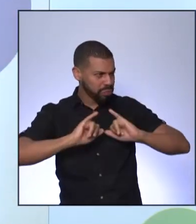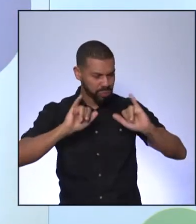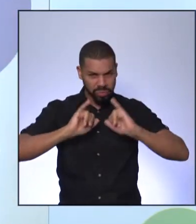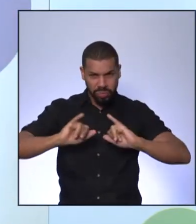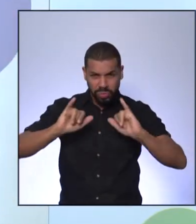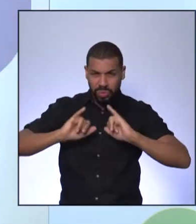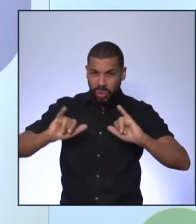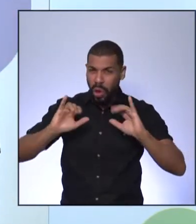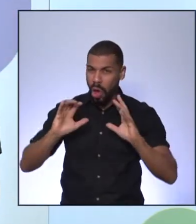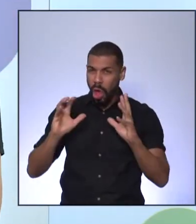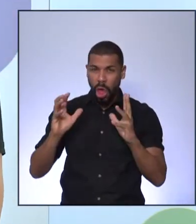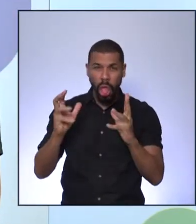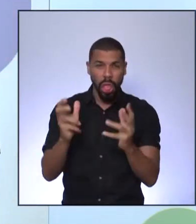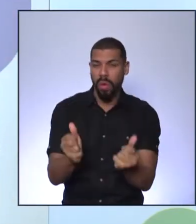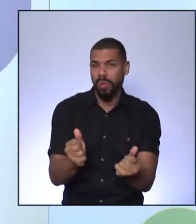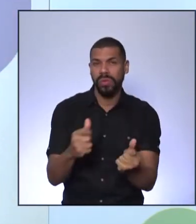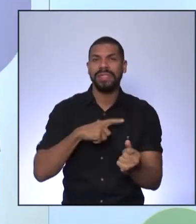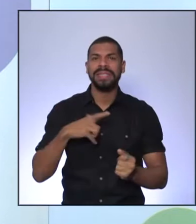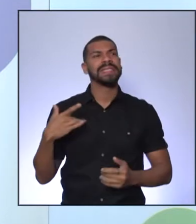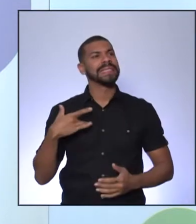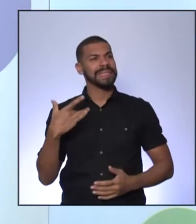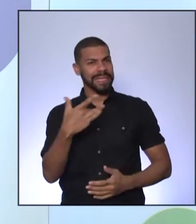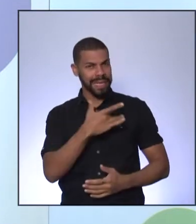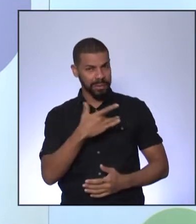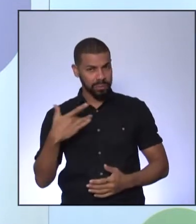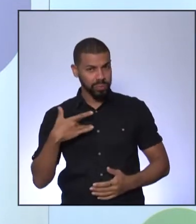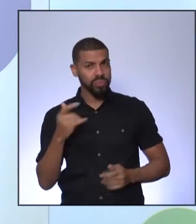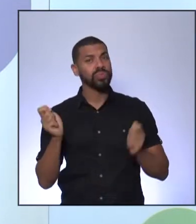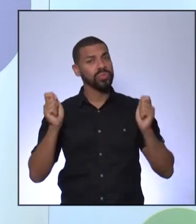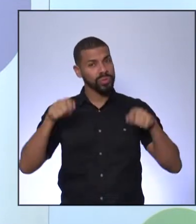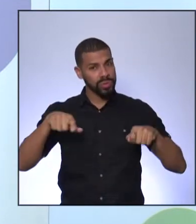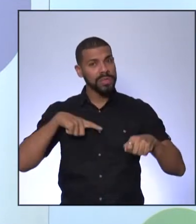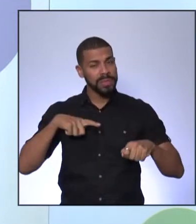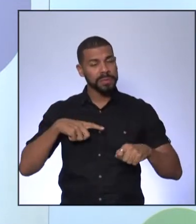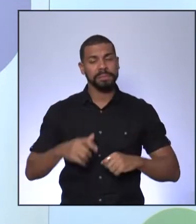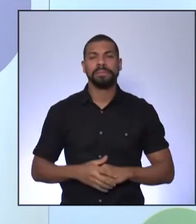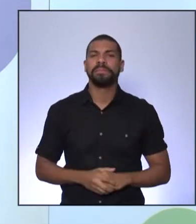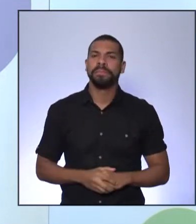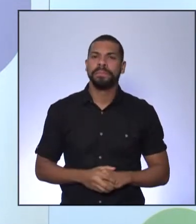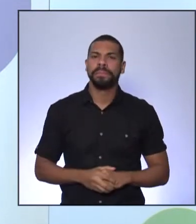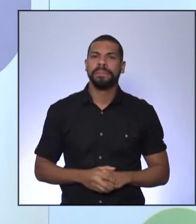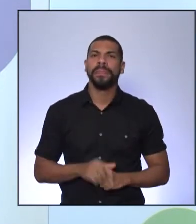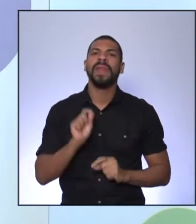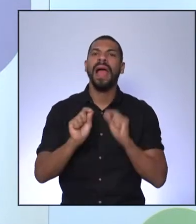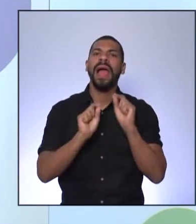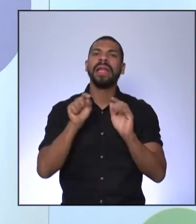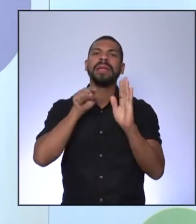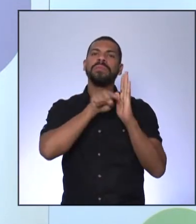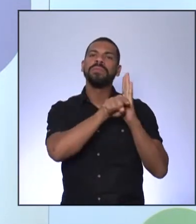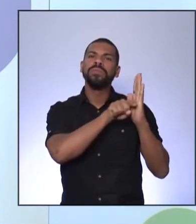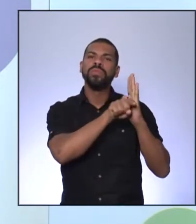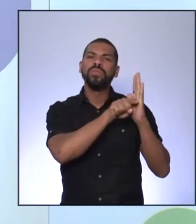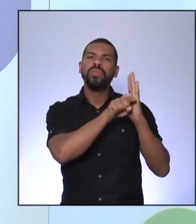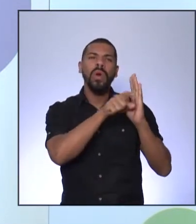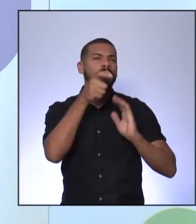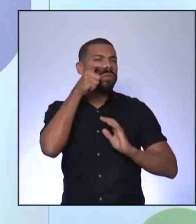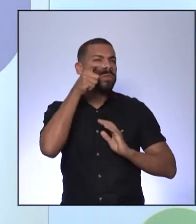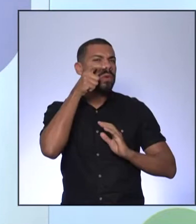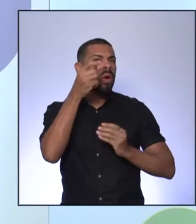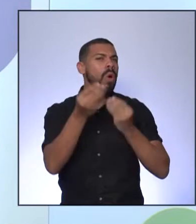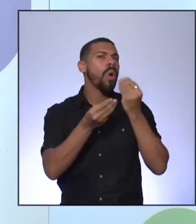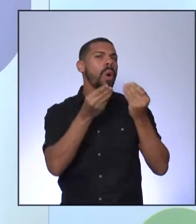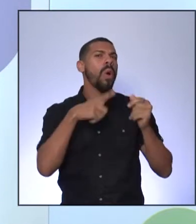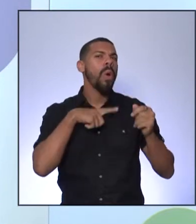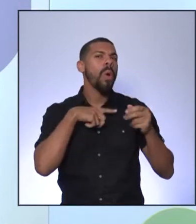nossos órgãos centrais de saúde, ele vem trazendo essa questão da crise. Essa enquete, vocês vão olhar e